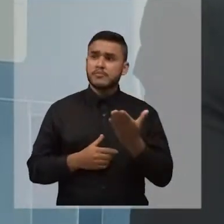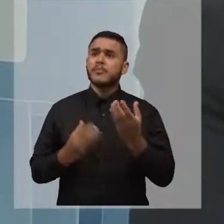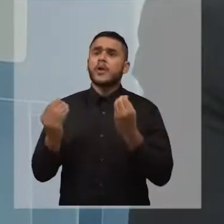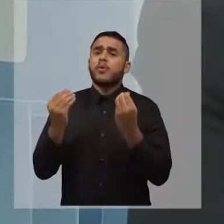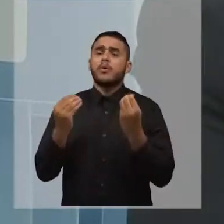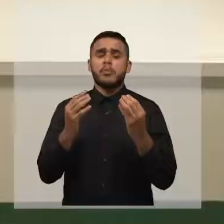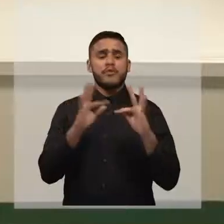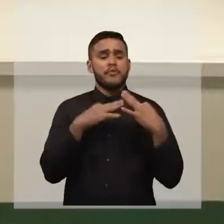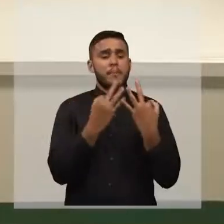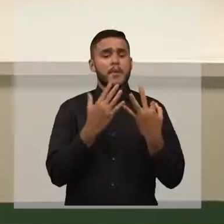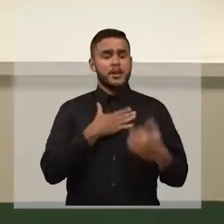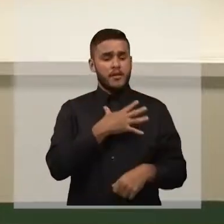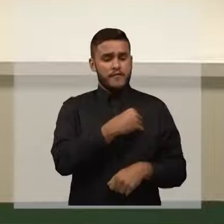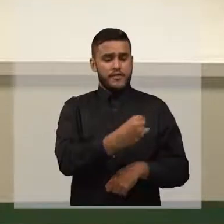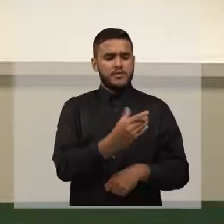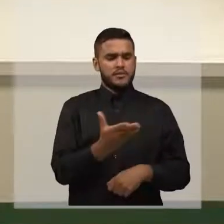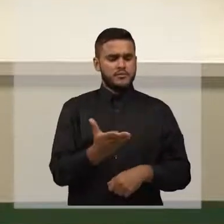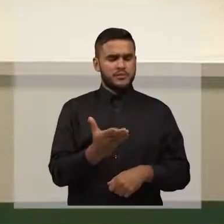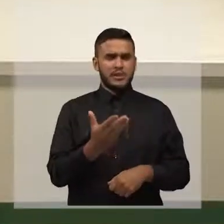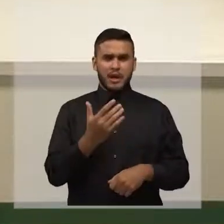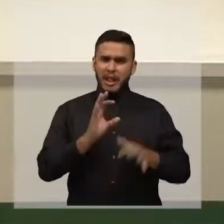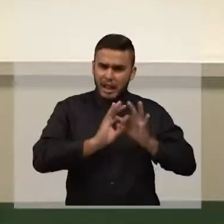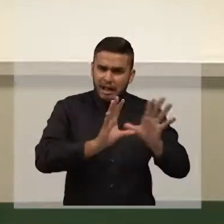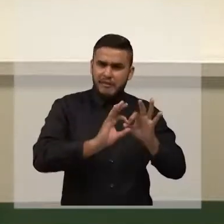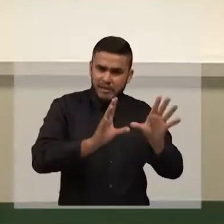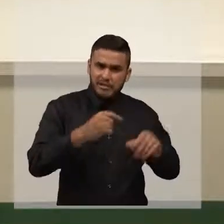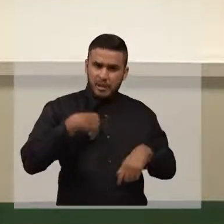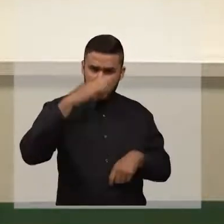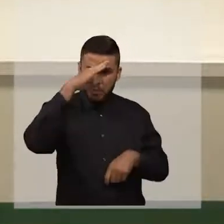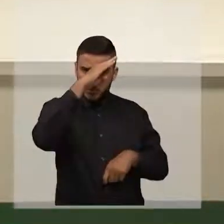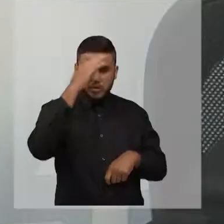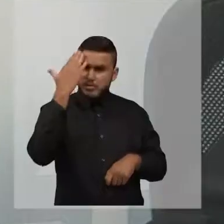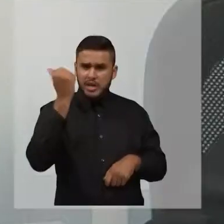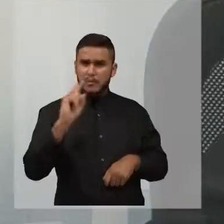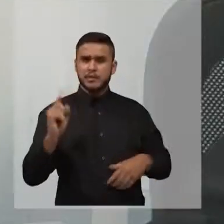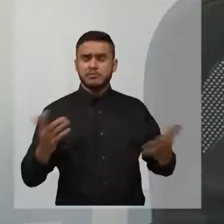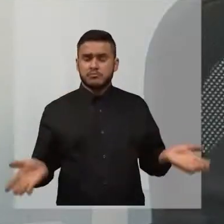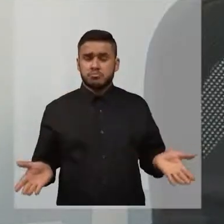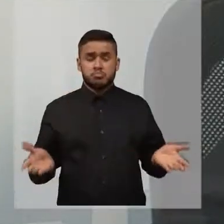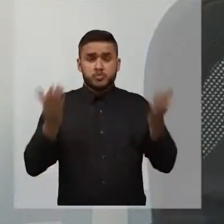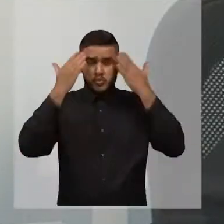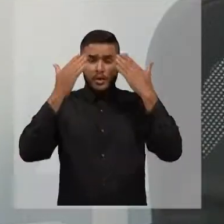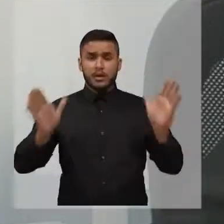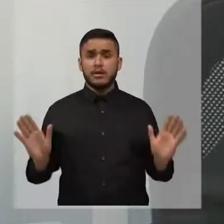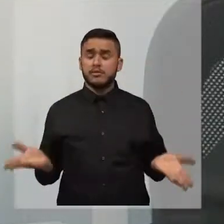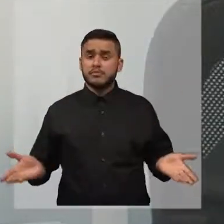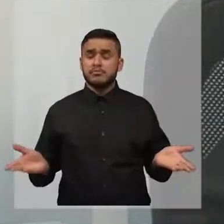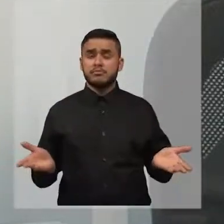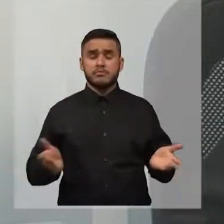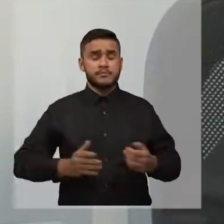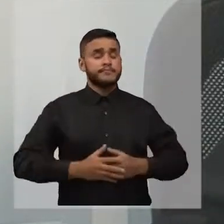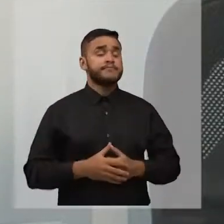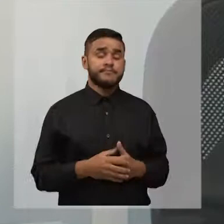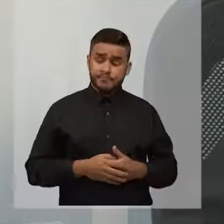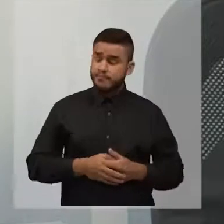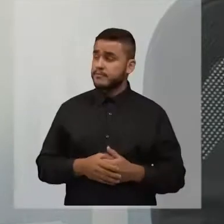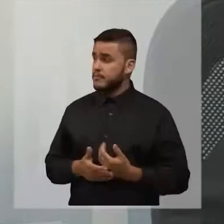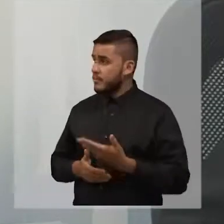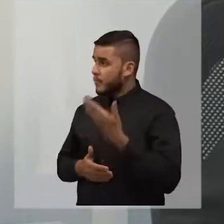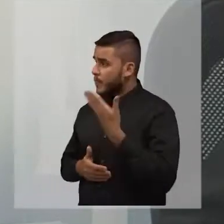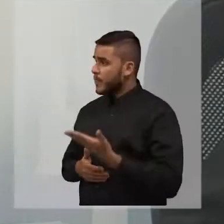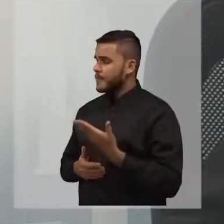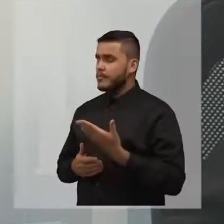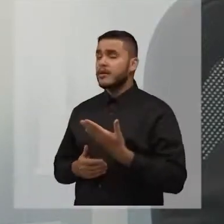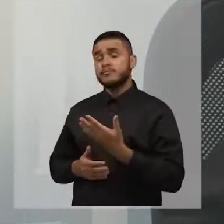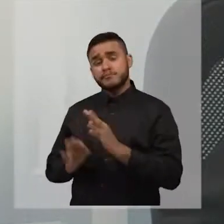Mas, Carlos, você passa mais de 15 dias literalmente tentando recuperar o mínimo possível a